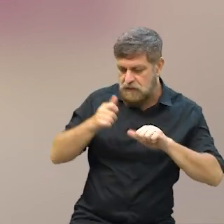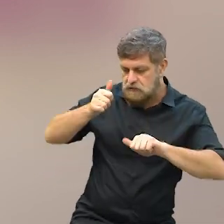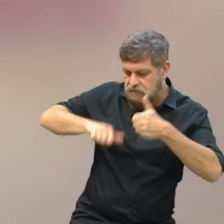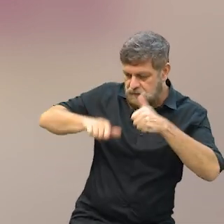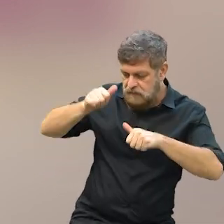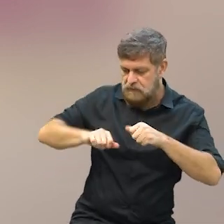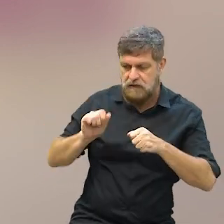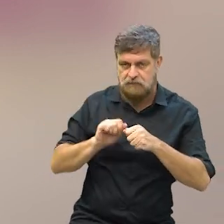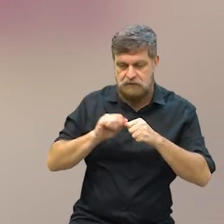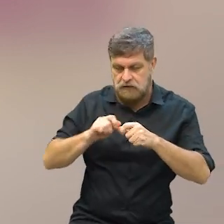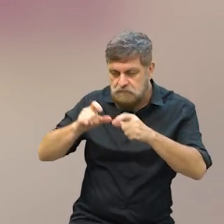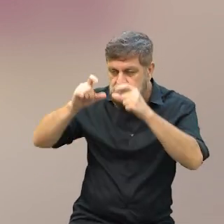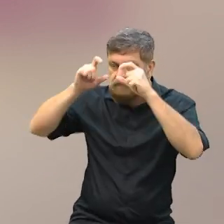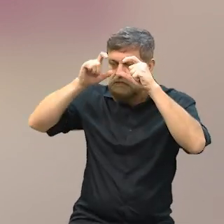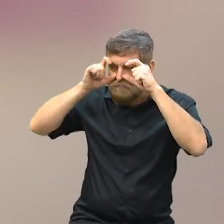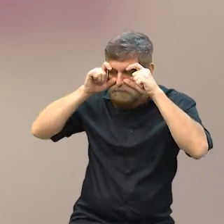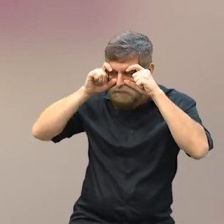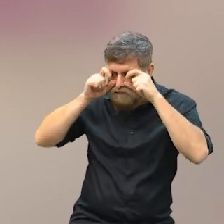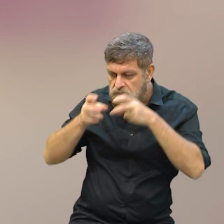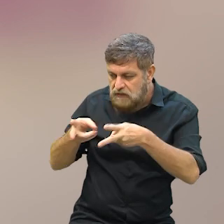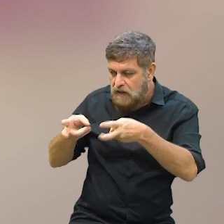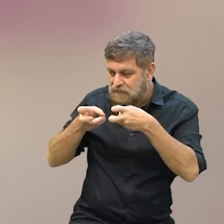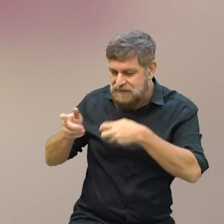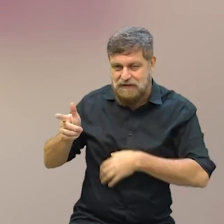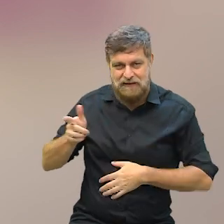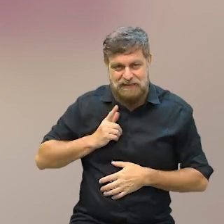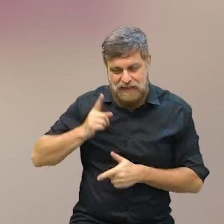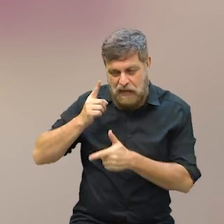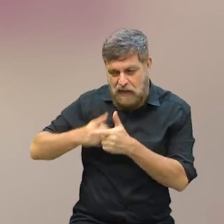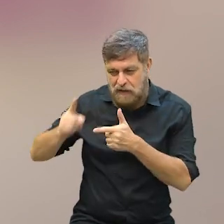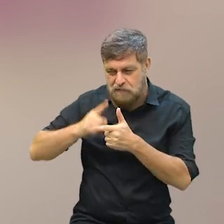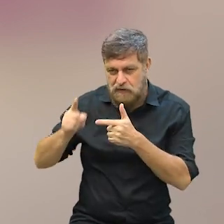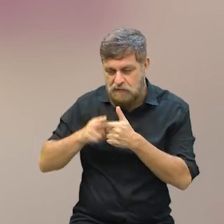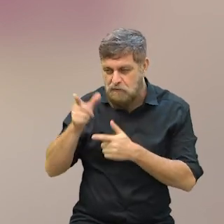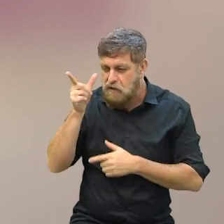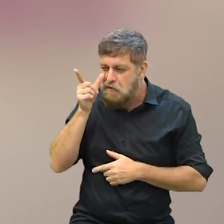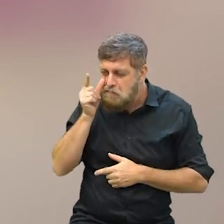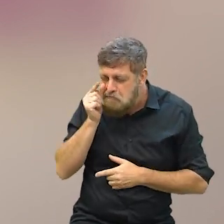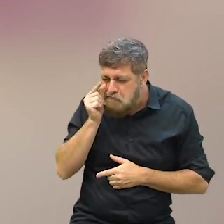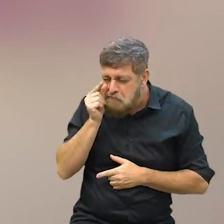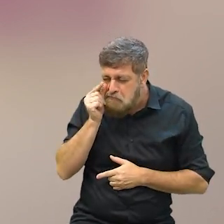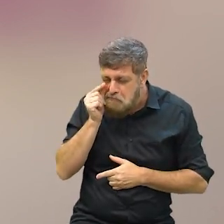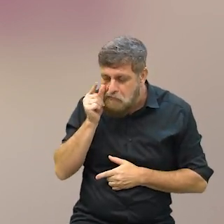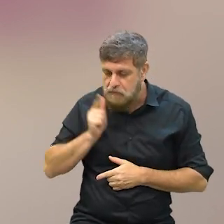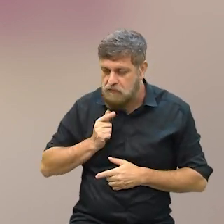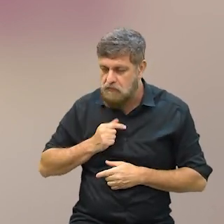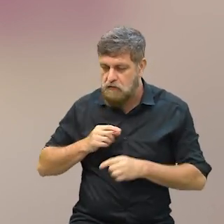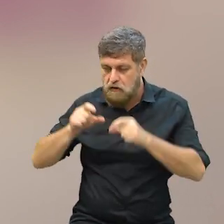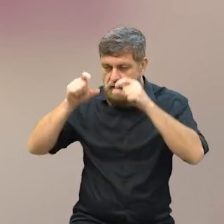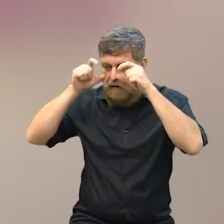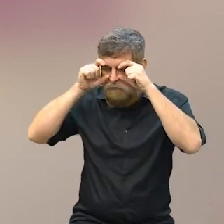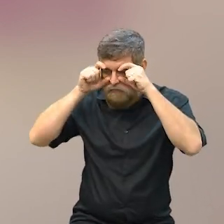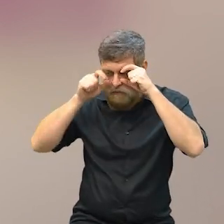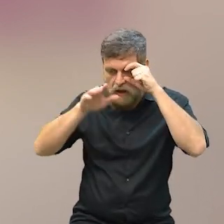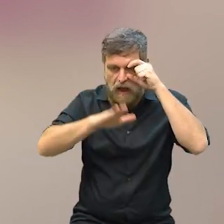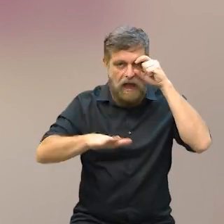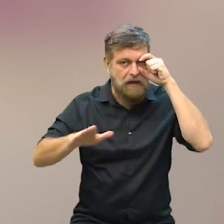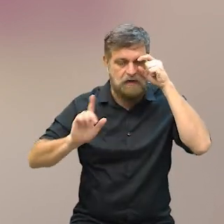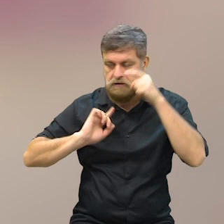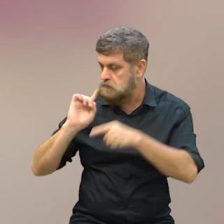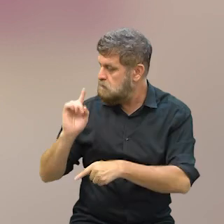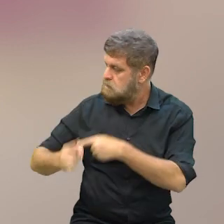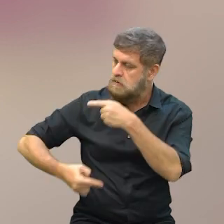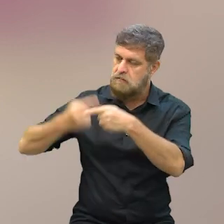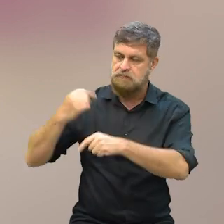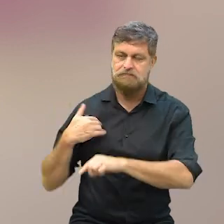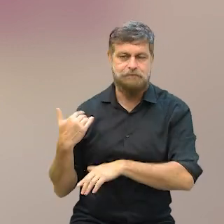poder fazer a refração e perceber que se tem algum tipo de erro refracional, e assim que corrigido, essa criança ela tem às